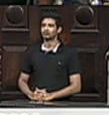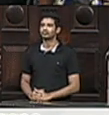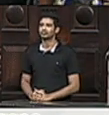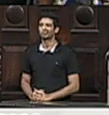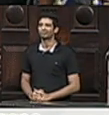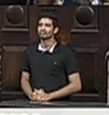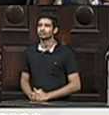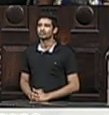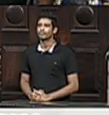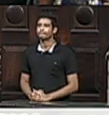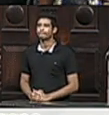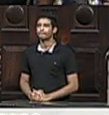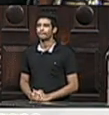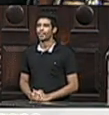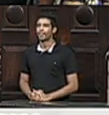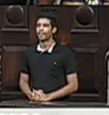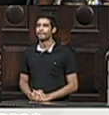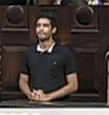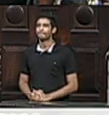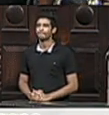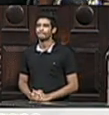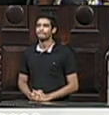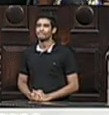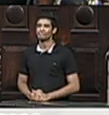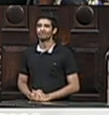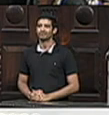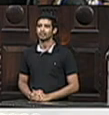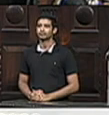encontrar acordo aqui para ser alterado.